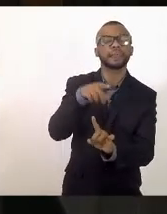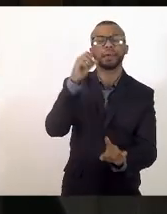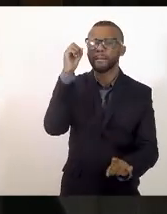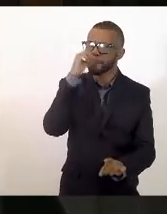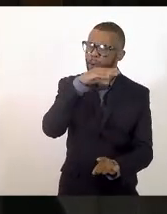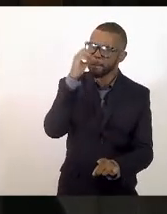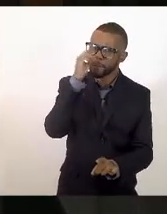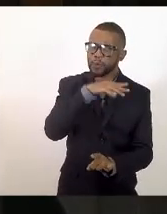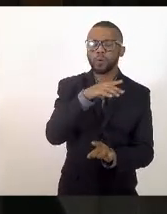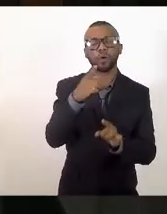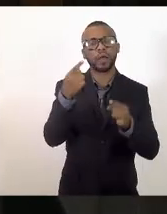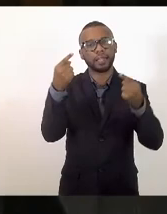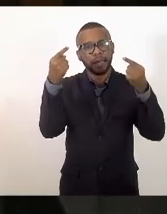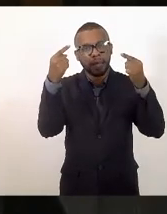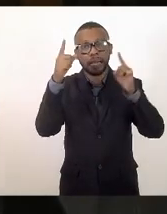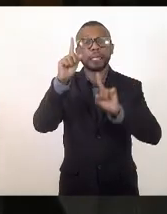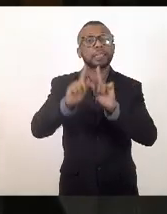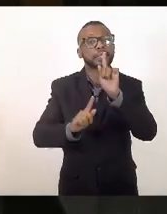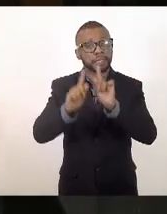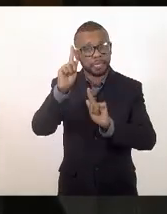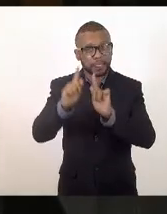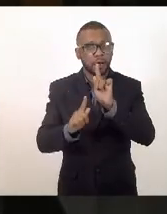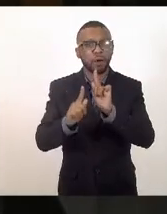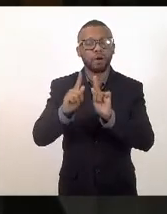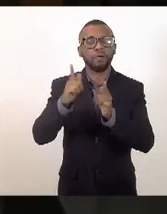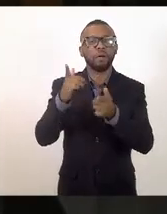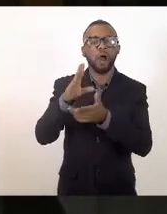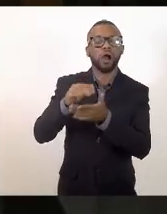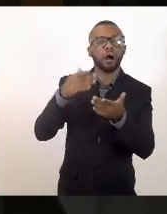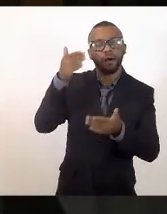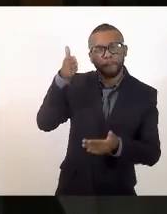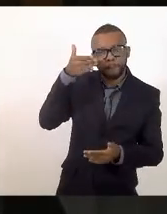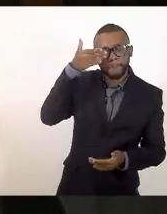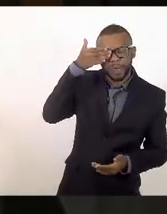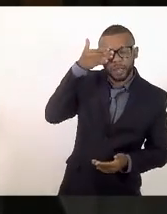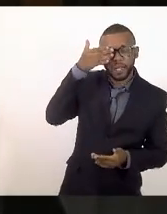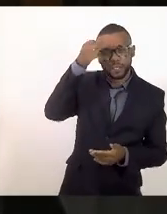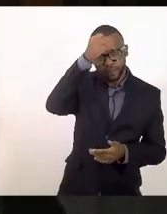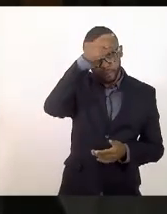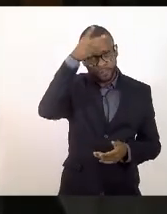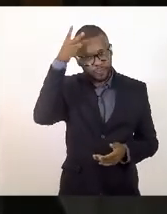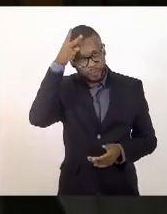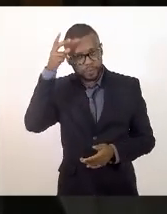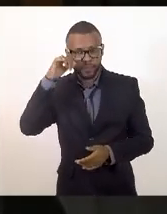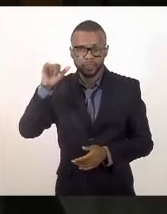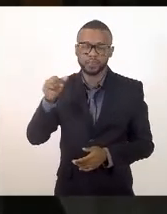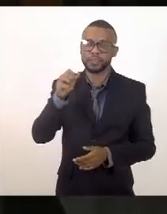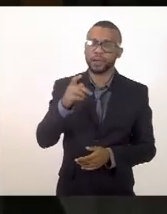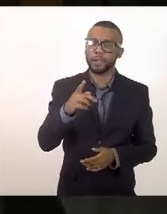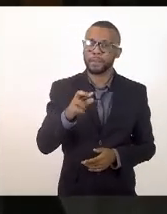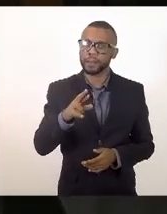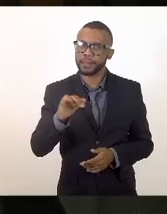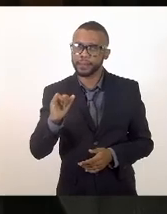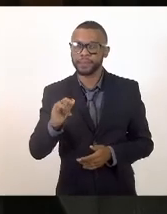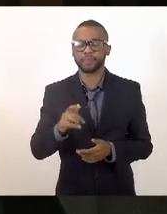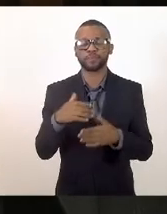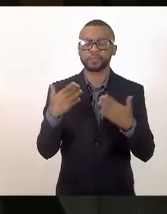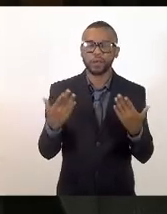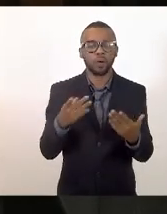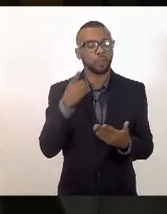malsinada licitação pirata da Prefeitura de Japeri. E aí, deputada Marta